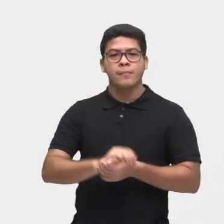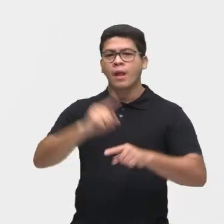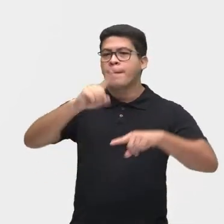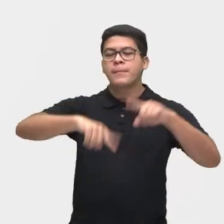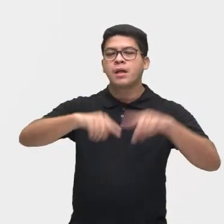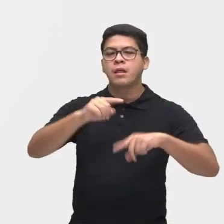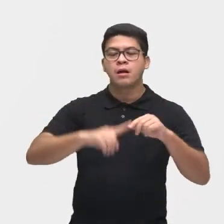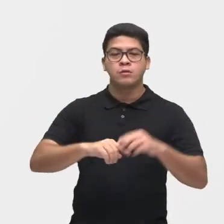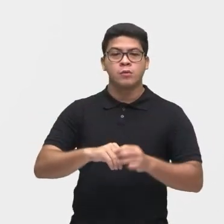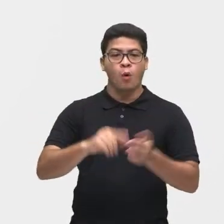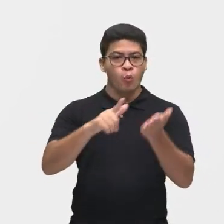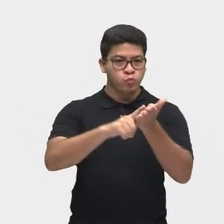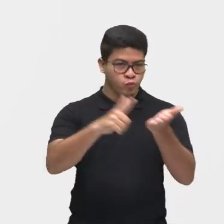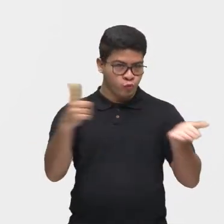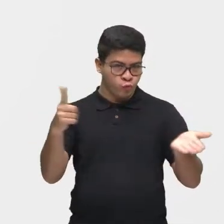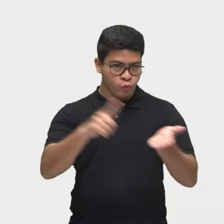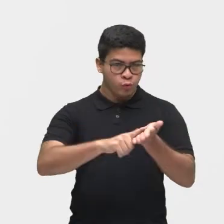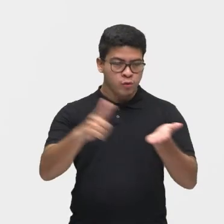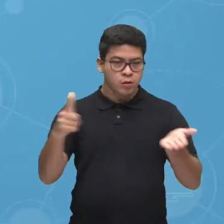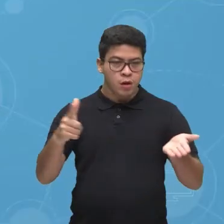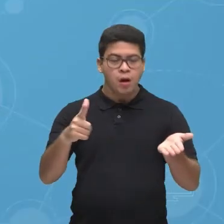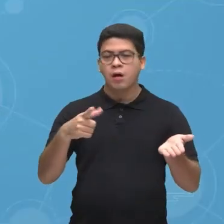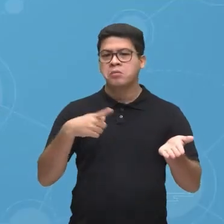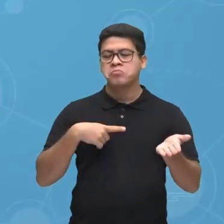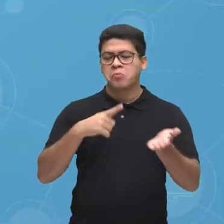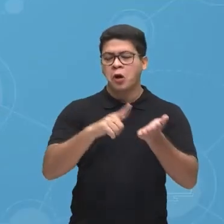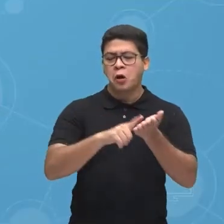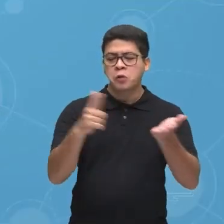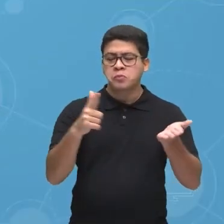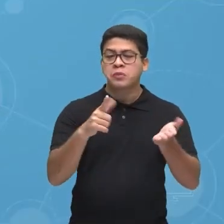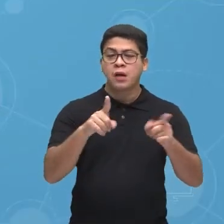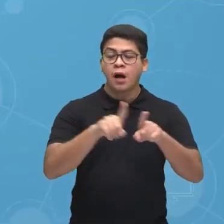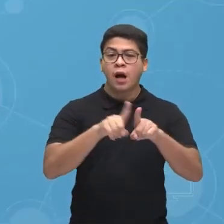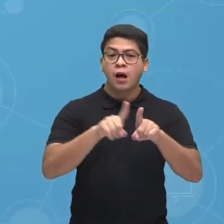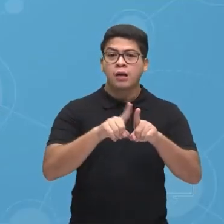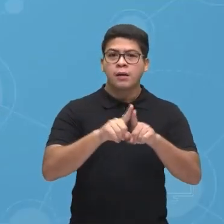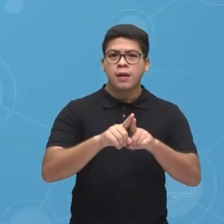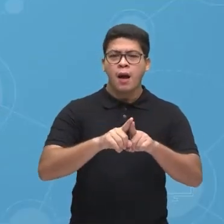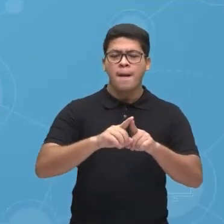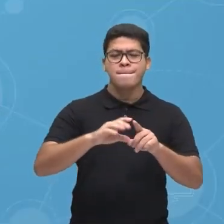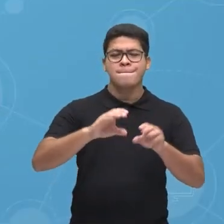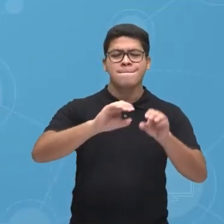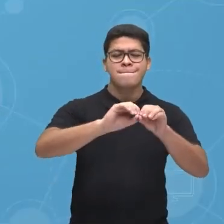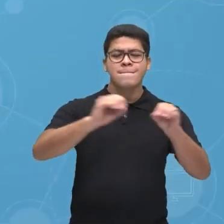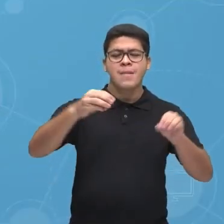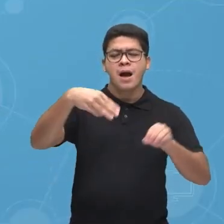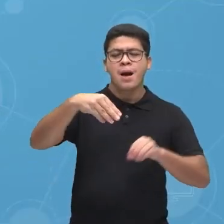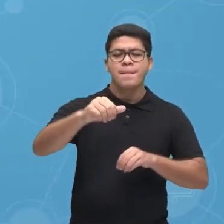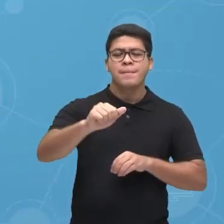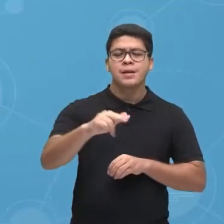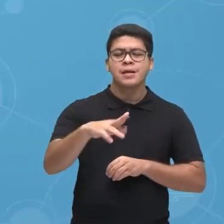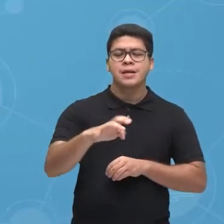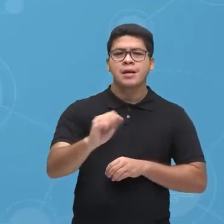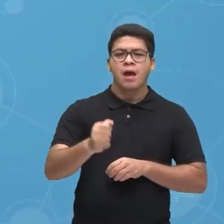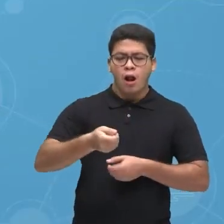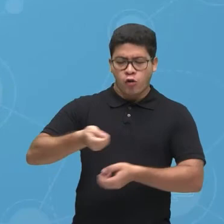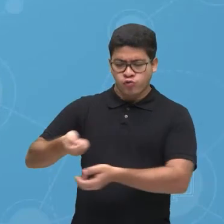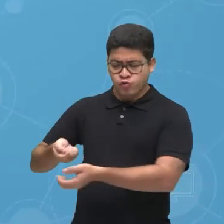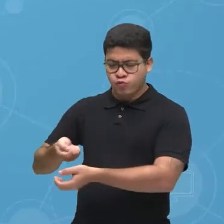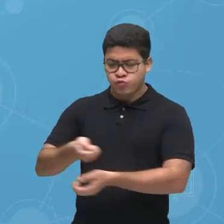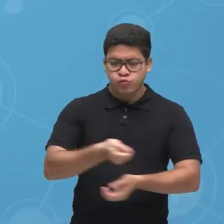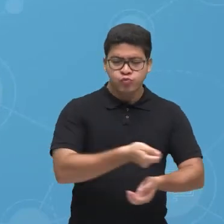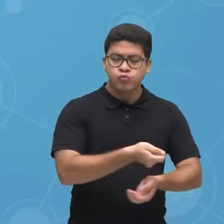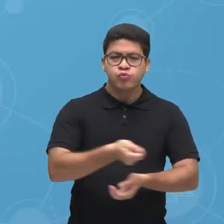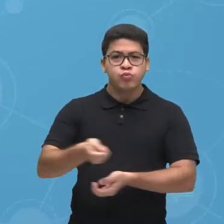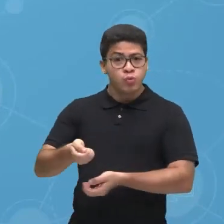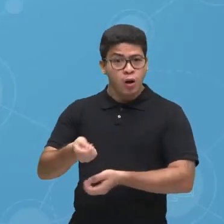aí? Tem a mangueira, você vai fazer o arco e vai revestir ele todinho, o quê? Com jornal, né? E pode passar uma fita para